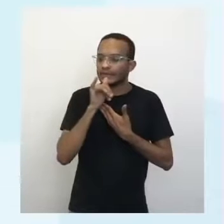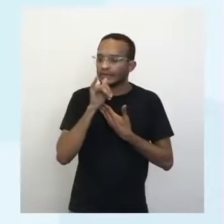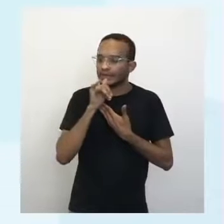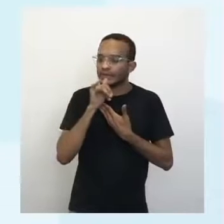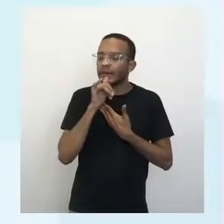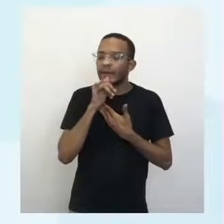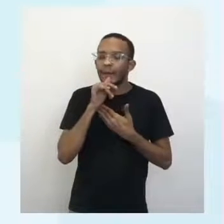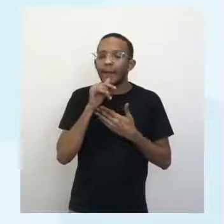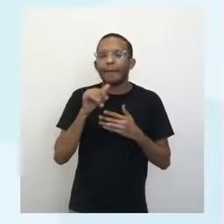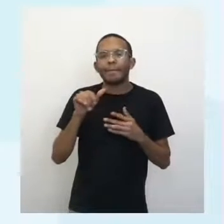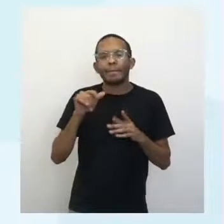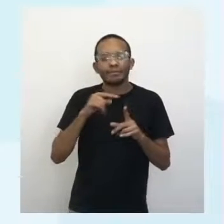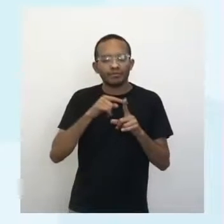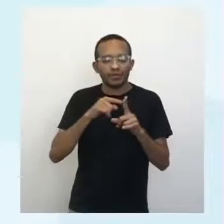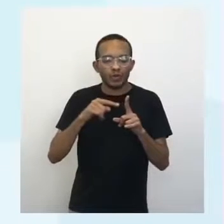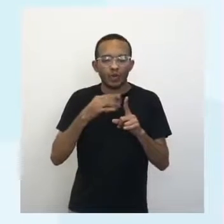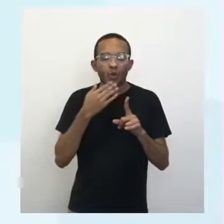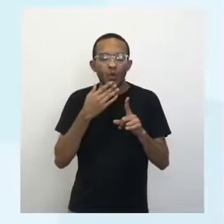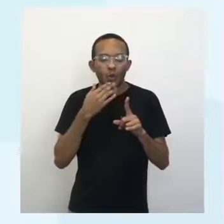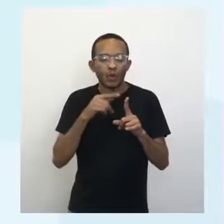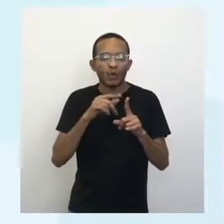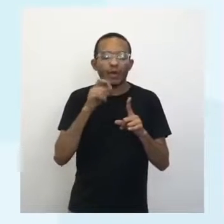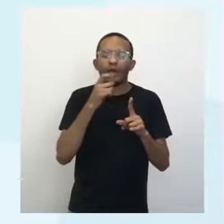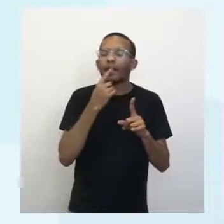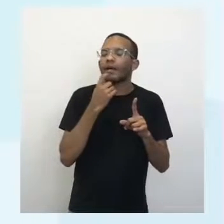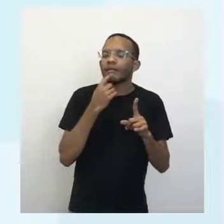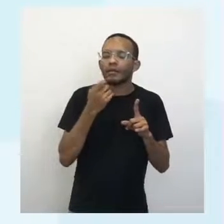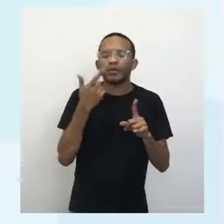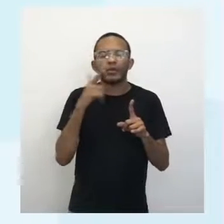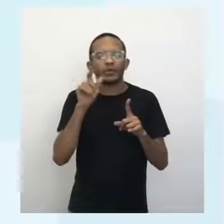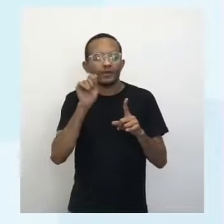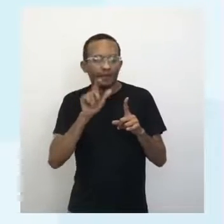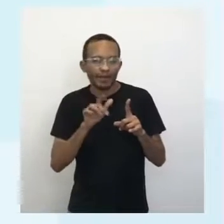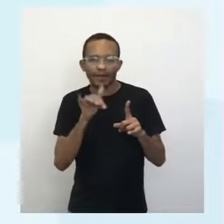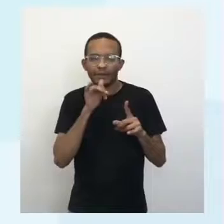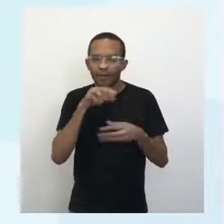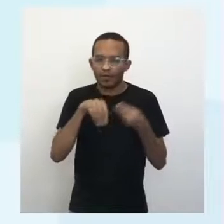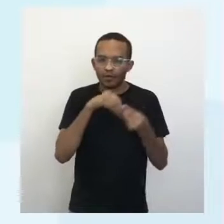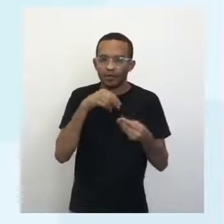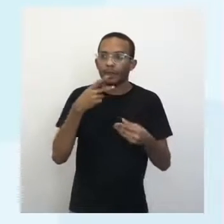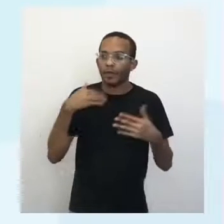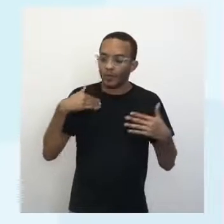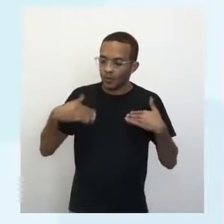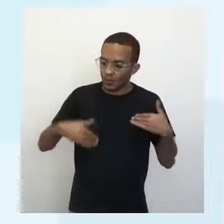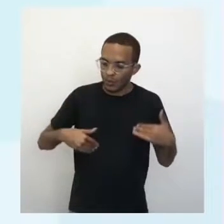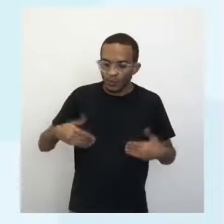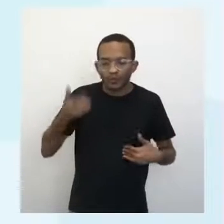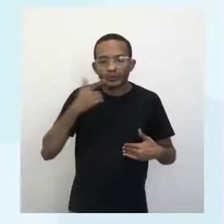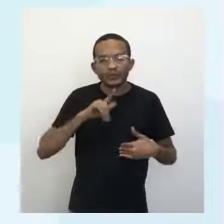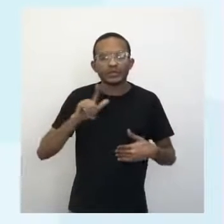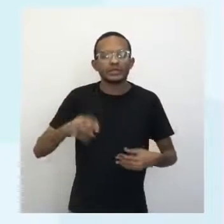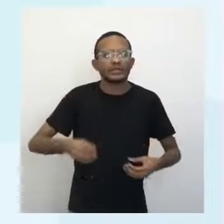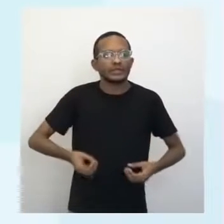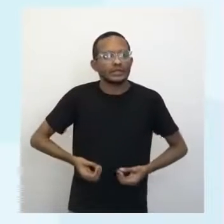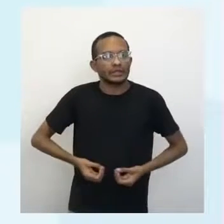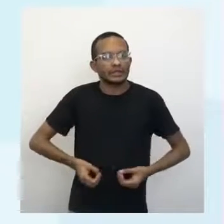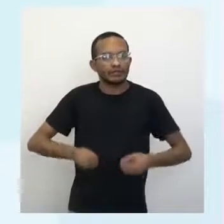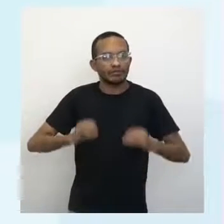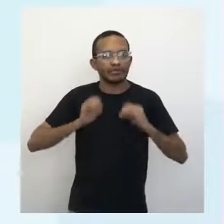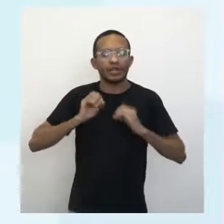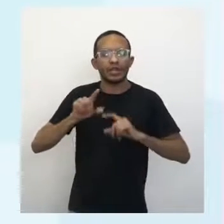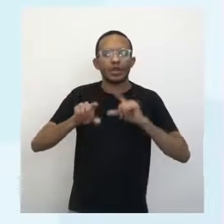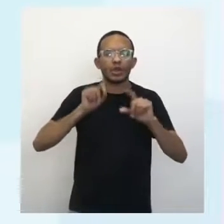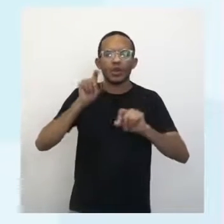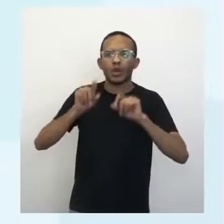uma cor, metade de outra. O que você tem que entender é o seguinte, na hora que o seu corpo, que o nosso corpo vai produzir gameta, ele faz um sorteio